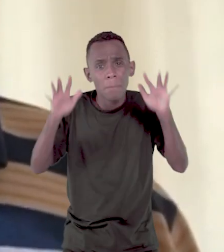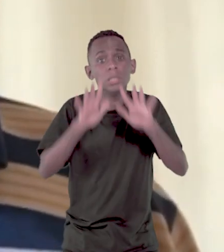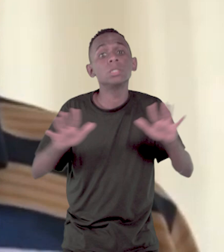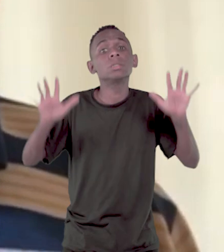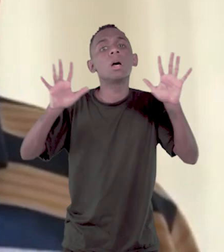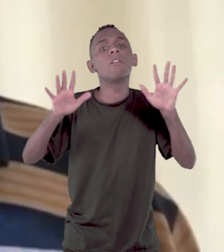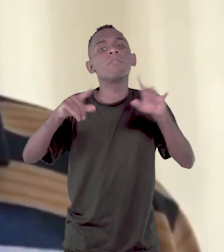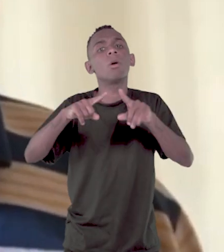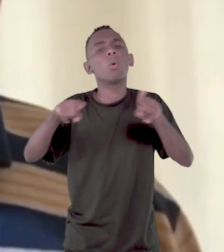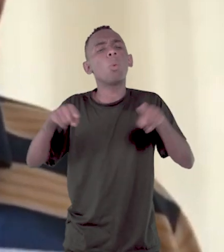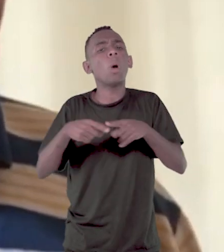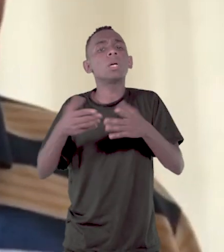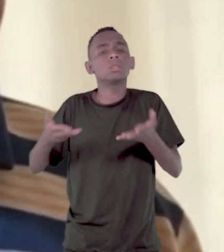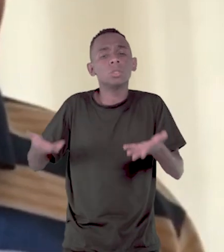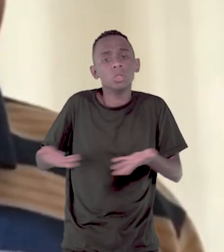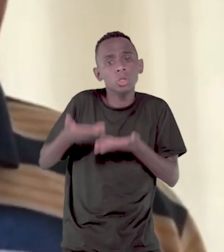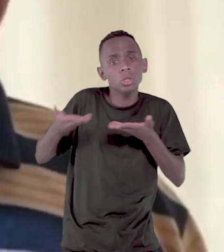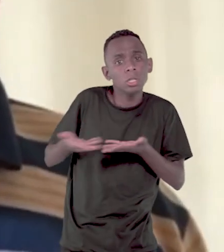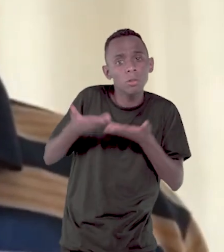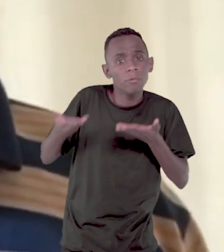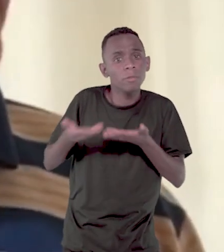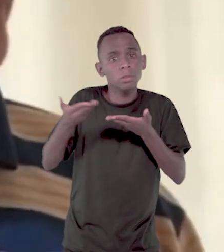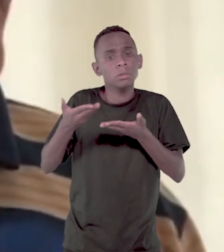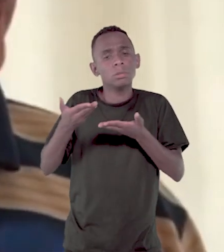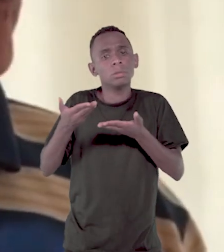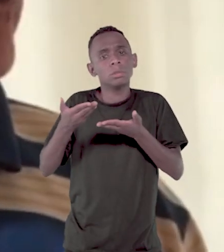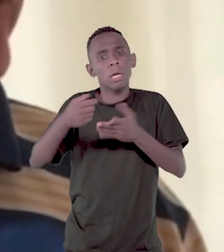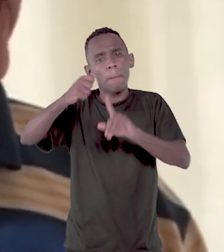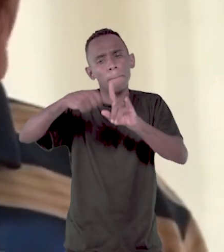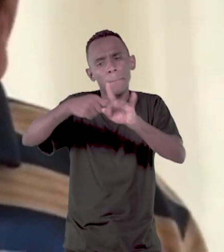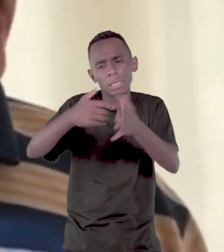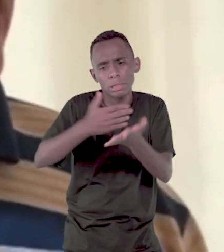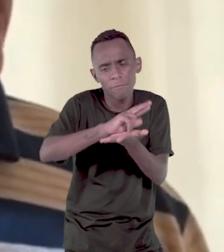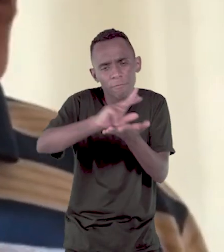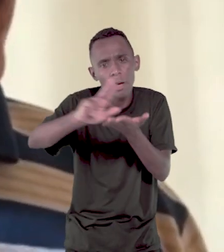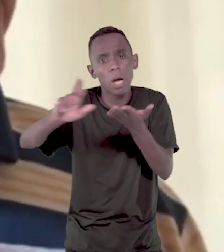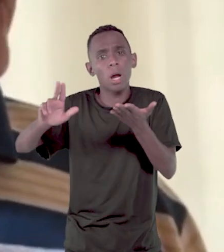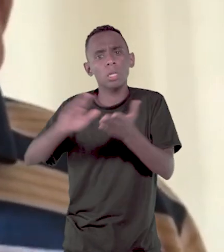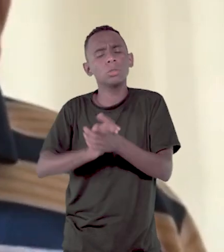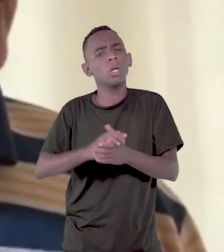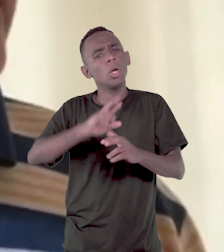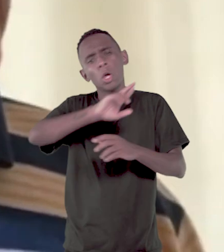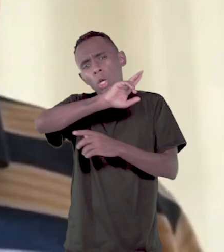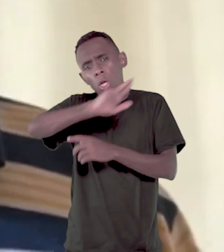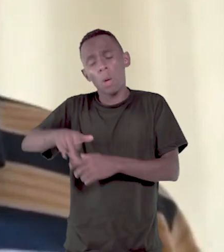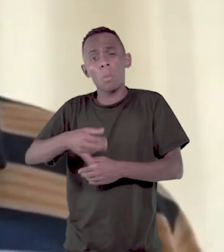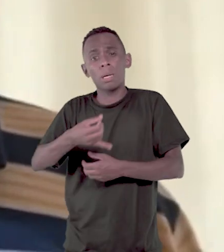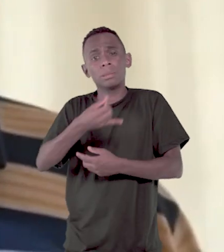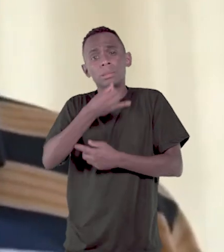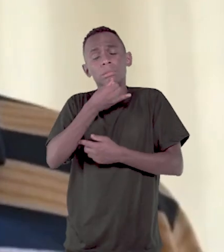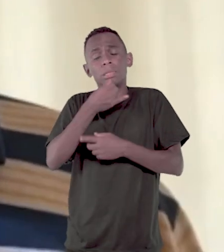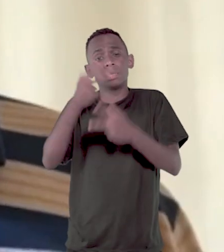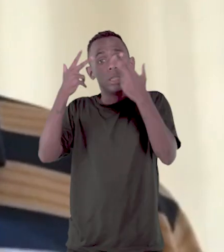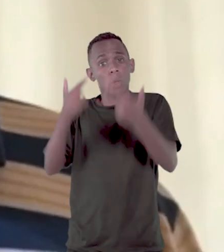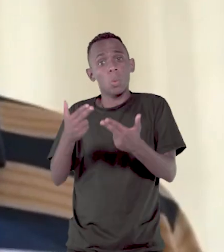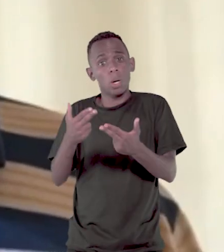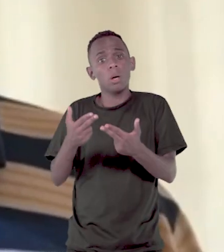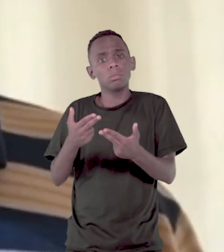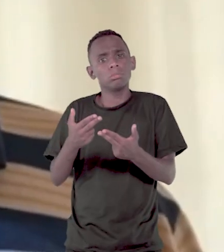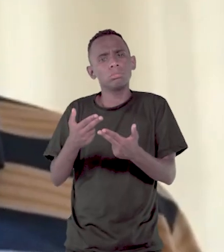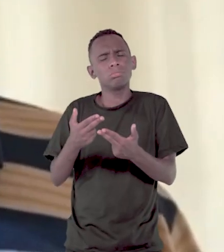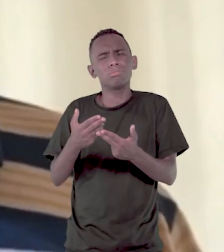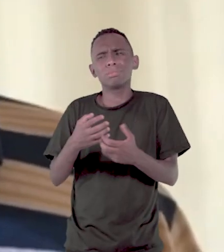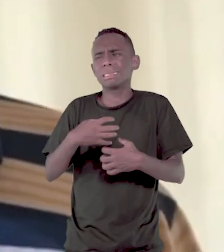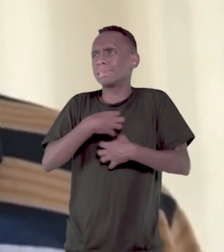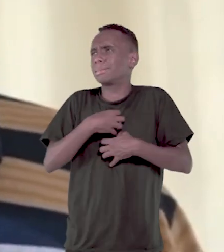imensos quartos cultivando abris e maios. Não é a mesma tristeza de quando,